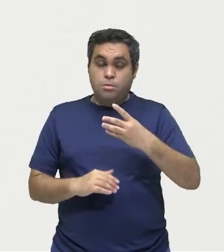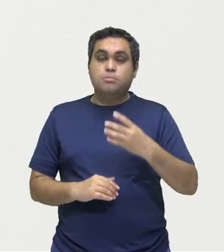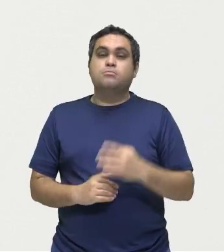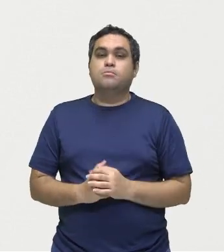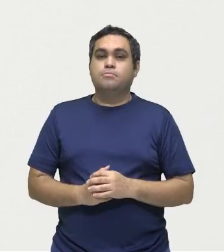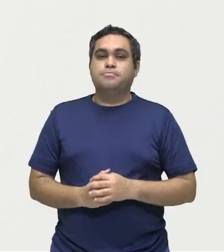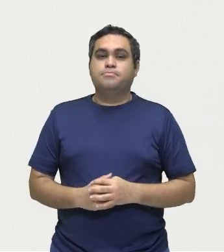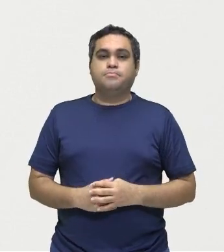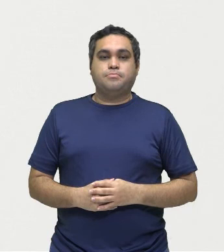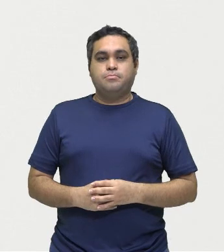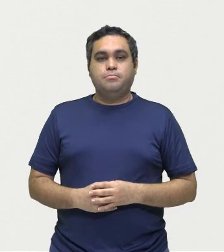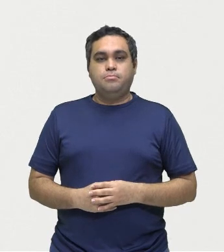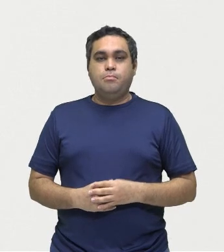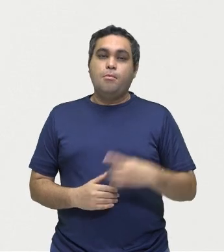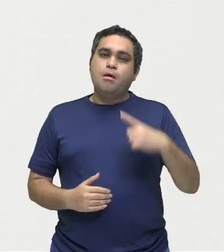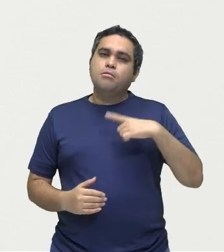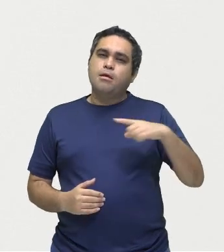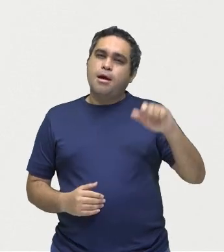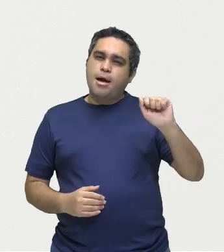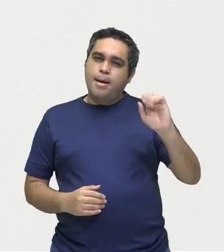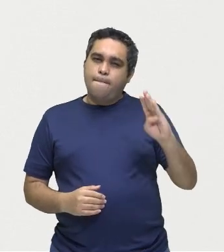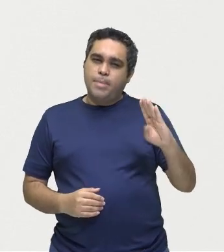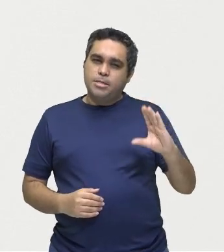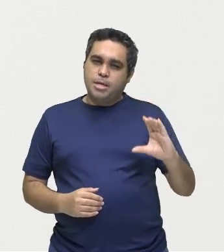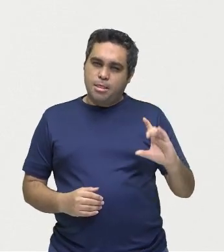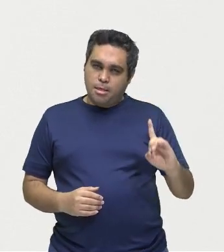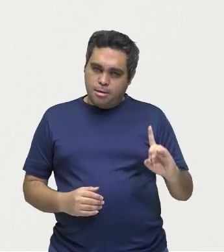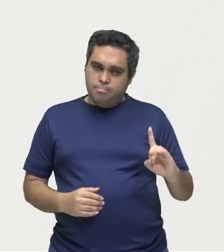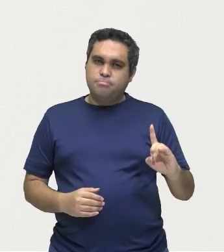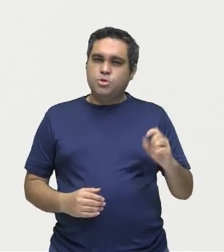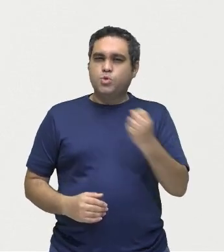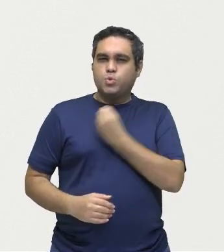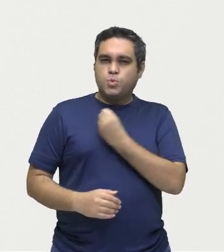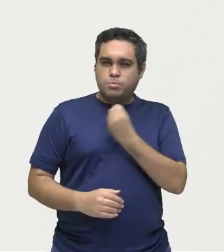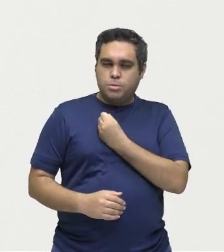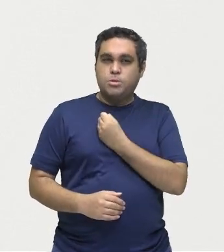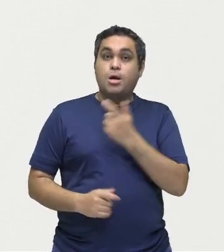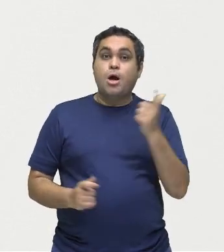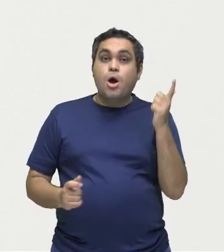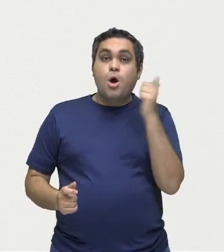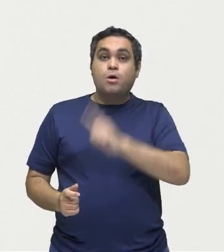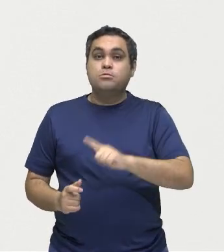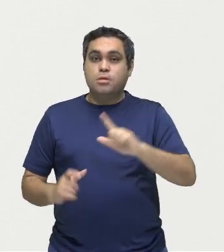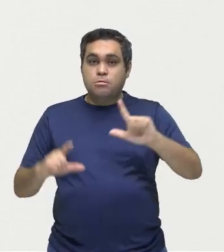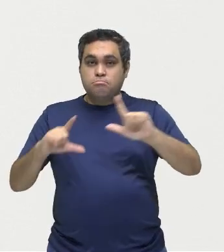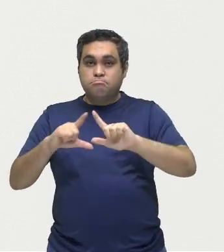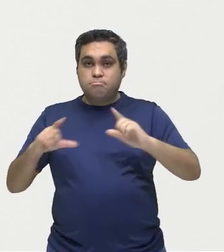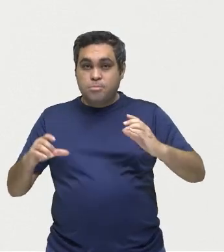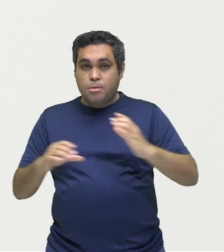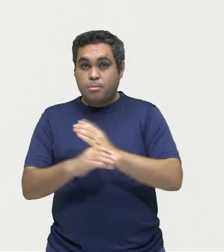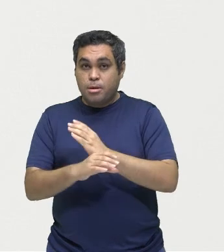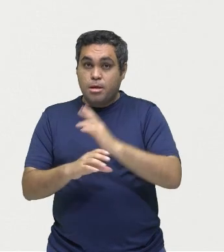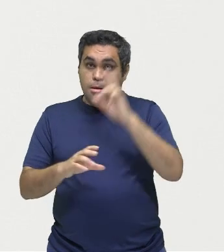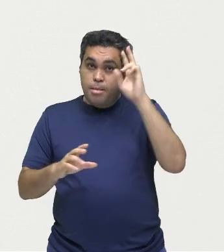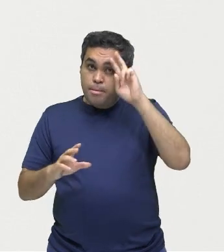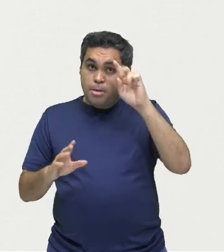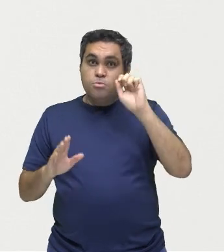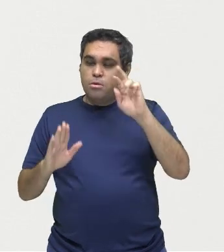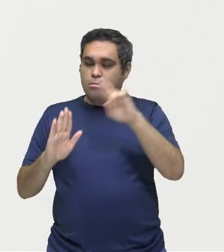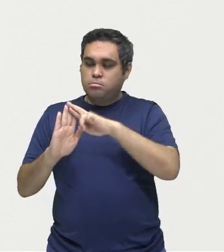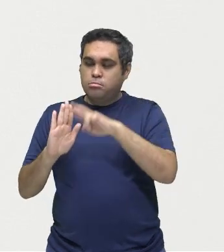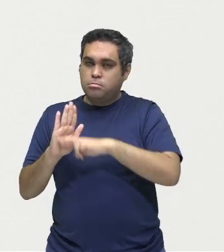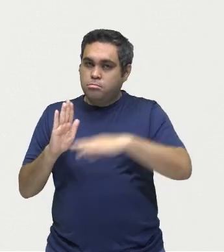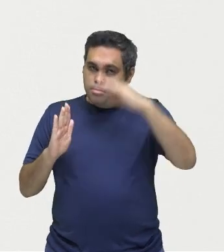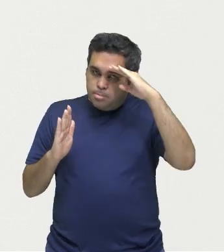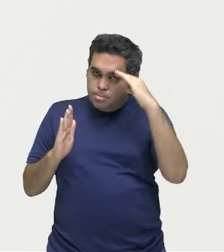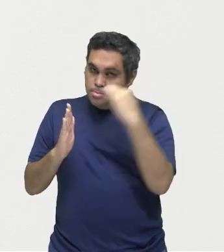seguinte. Qual das medidas a seguir nos permite construir um triângulo respeitando a condição de